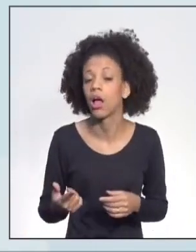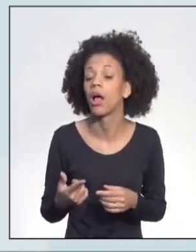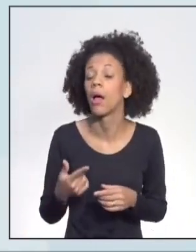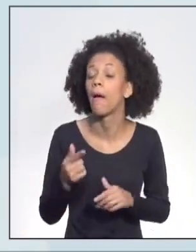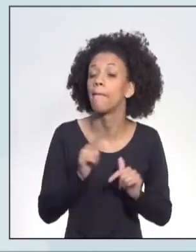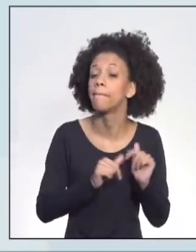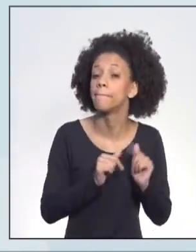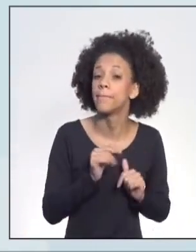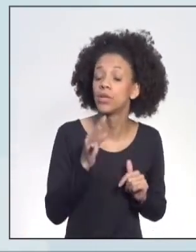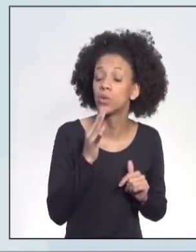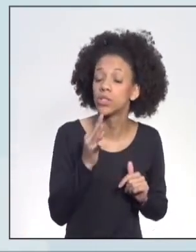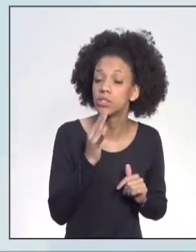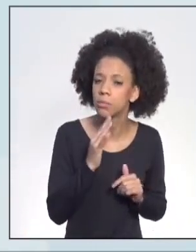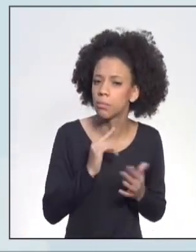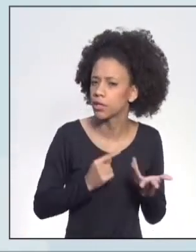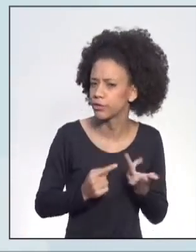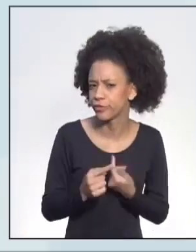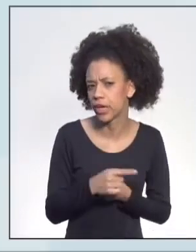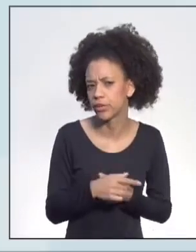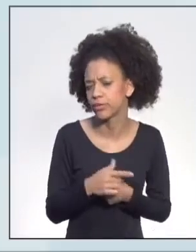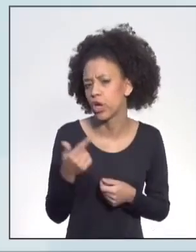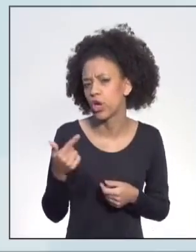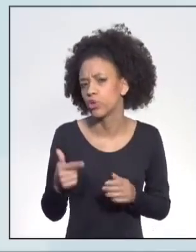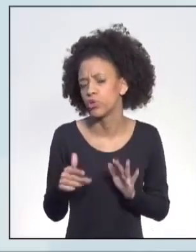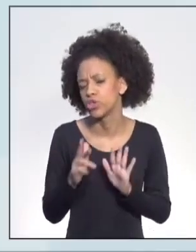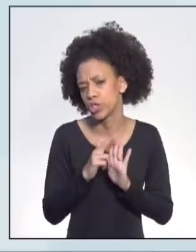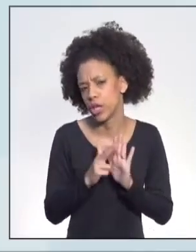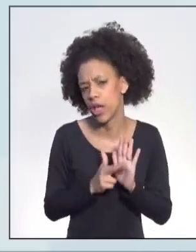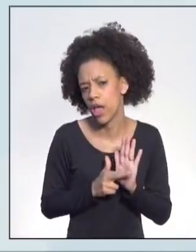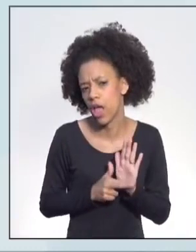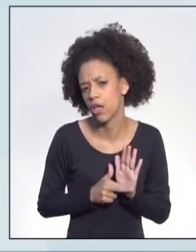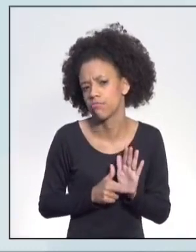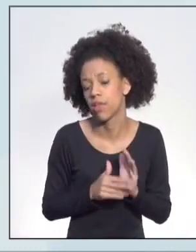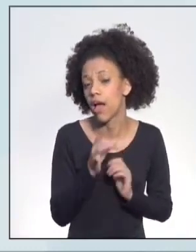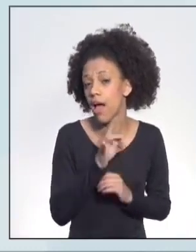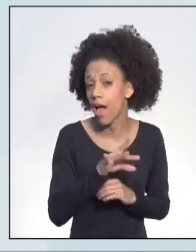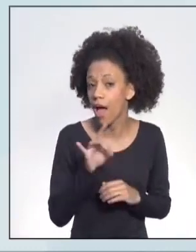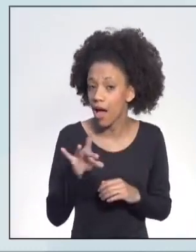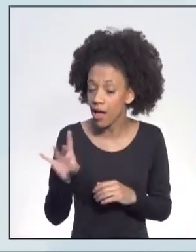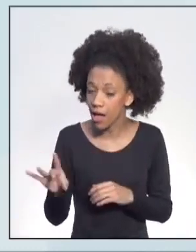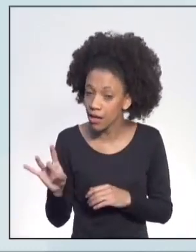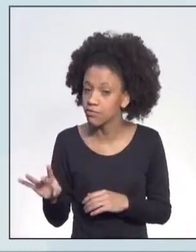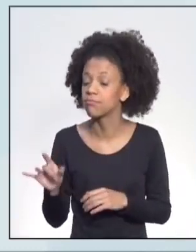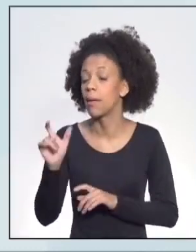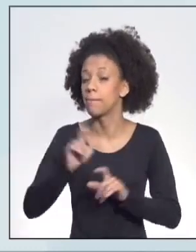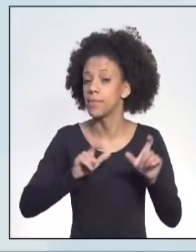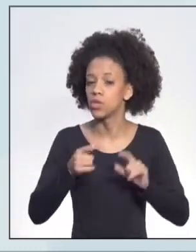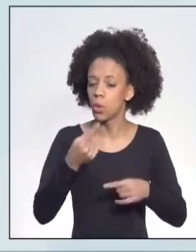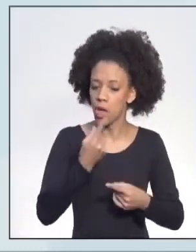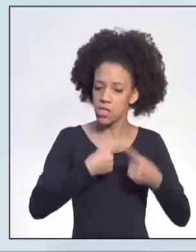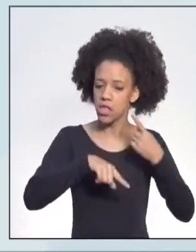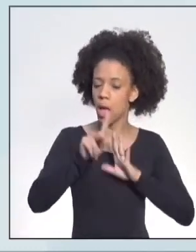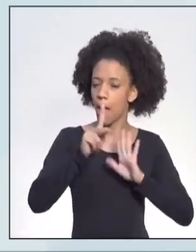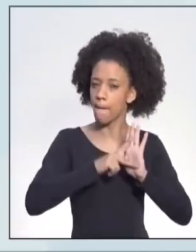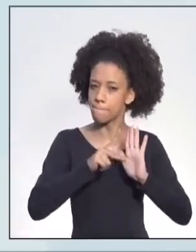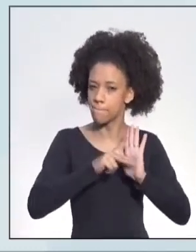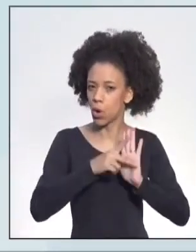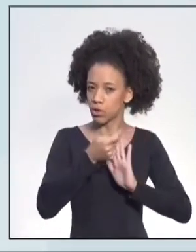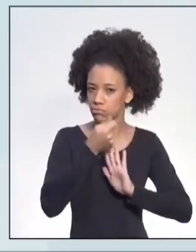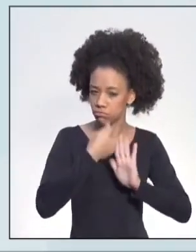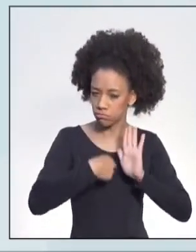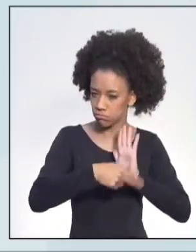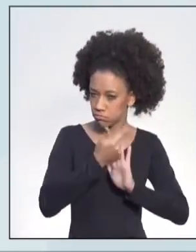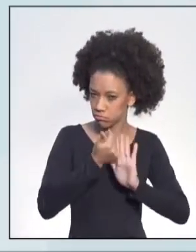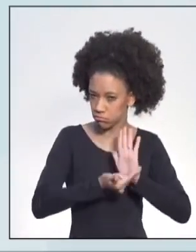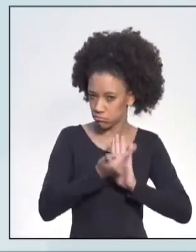diversos. Não havia regras ou glifos. Cada escriba desenvolvia suas próprias